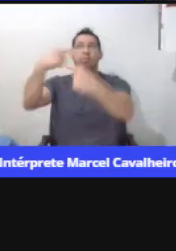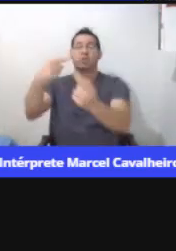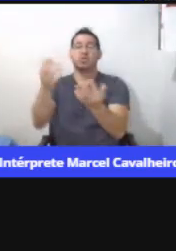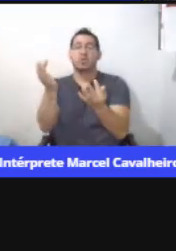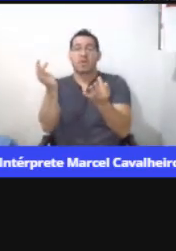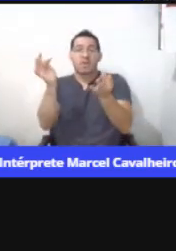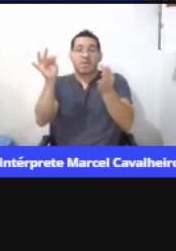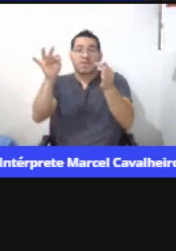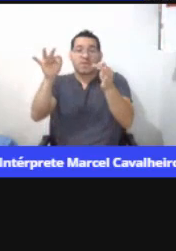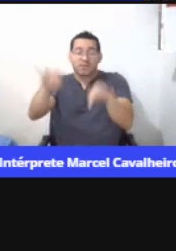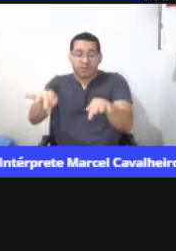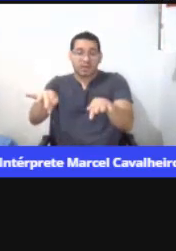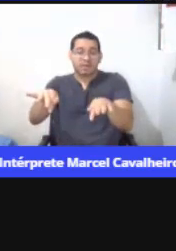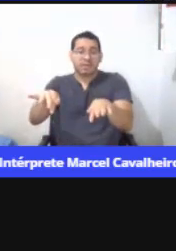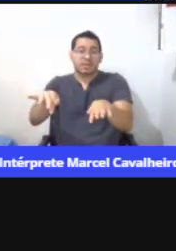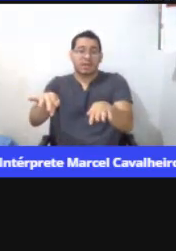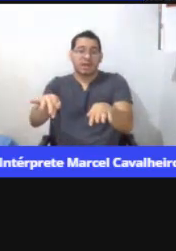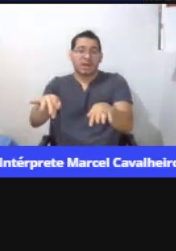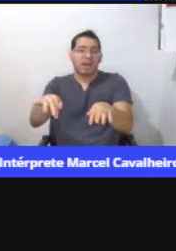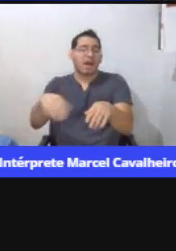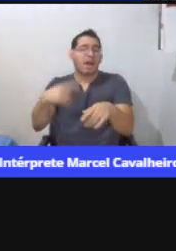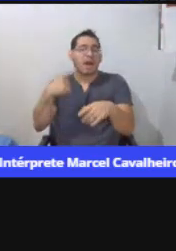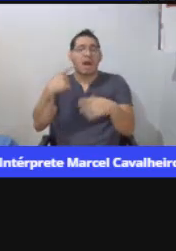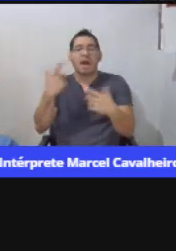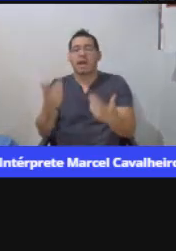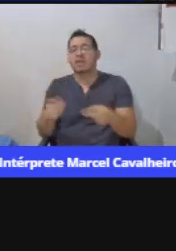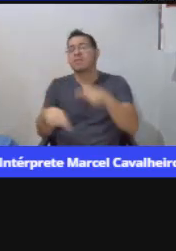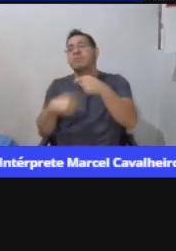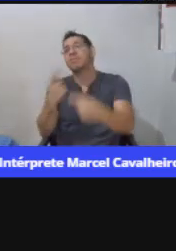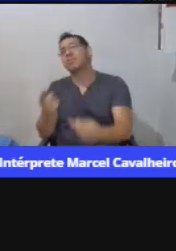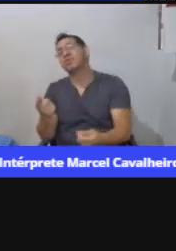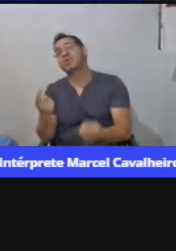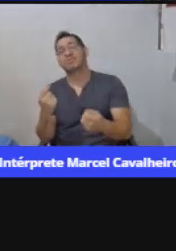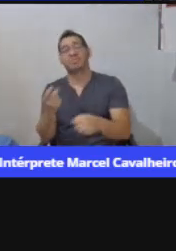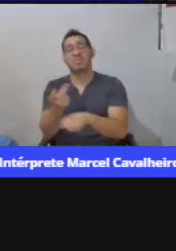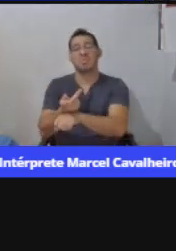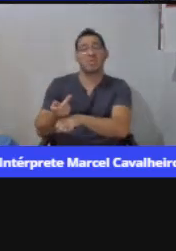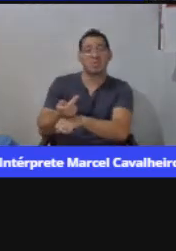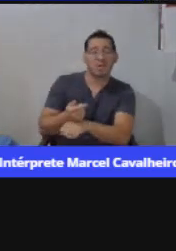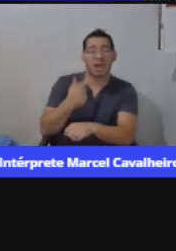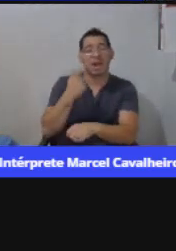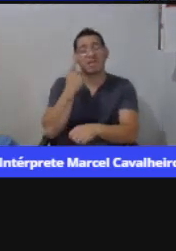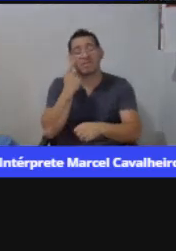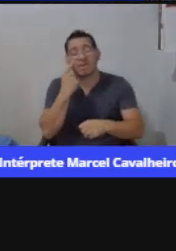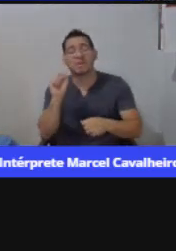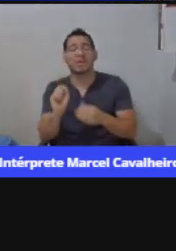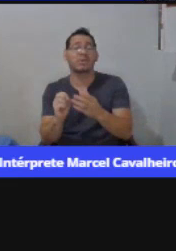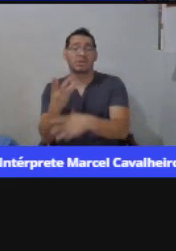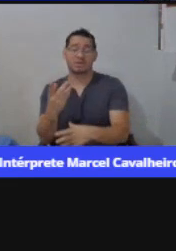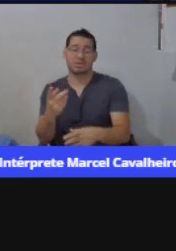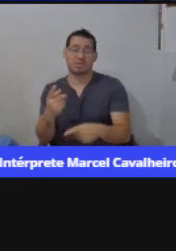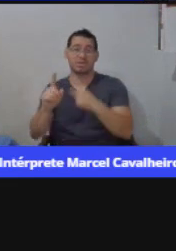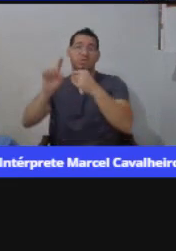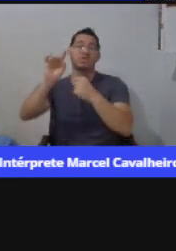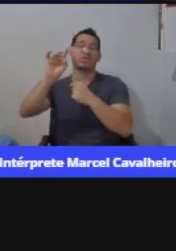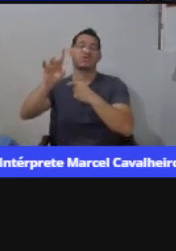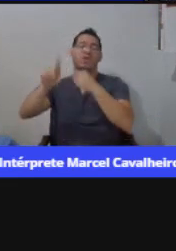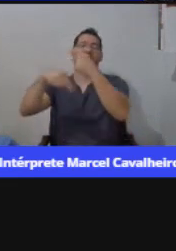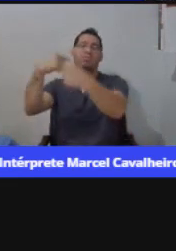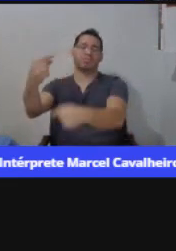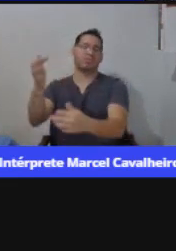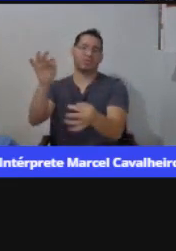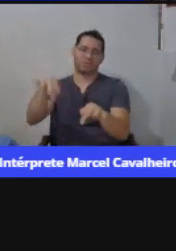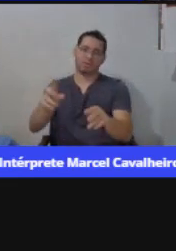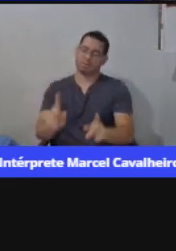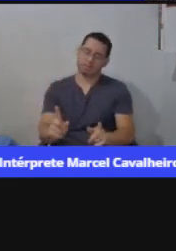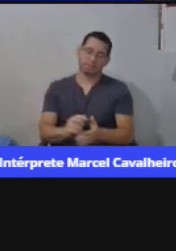do bimestre, no final do ano, e aí ter que correr atrás para ver o que aconteceu com esse aluno. Então, o aluno faltou,